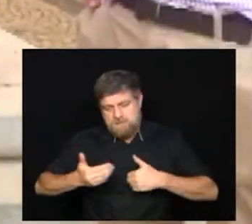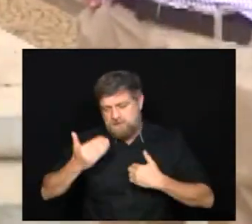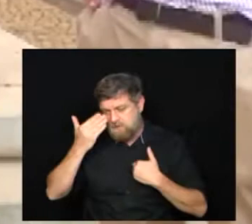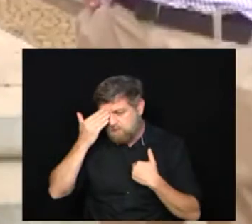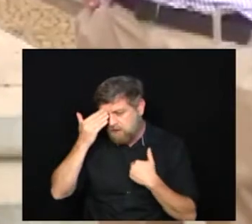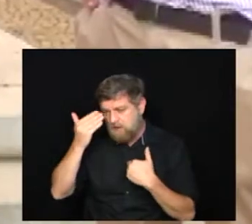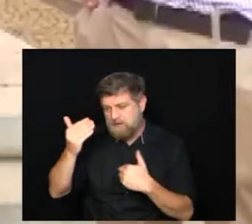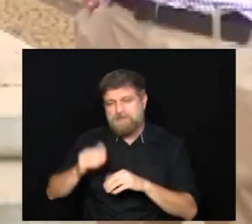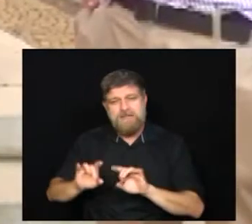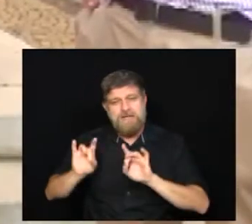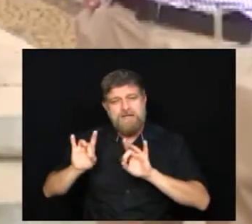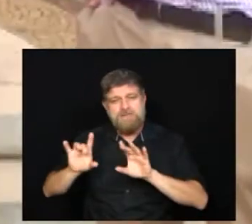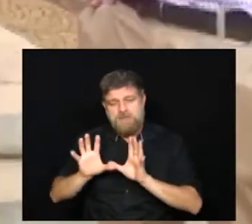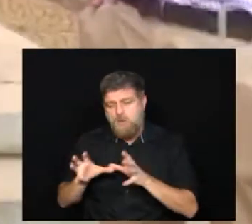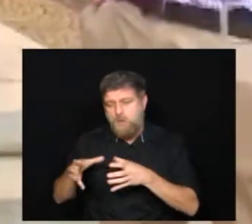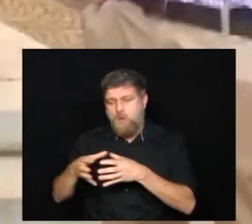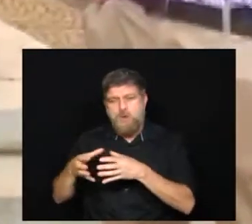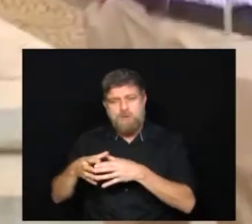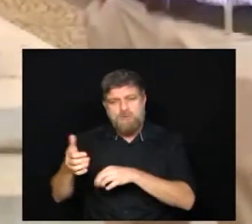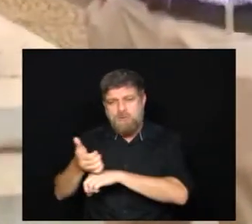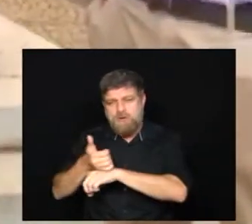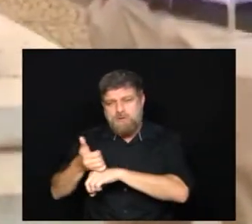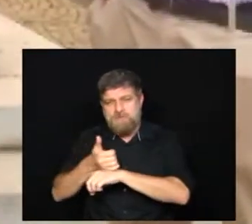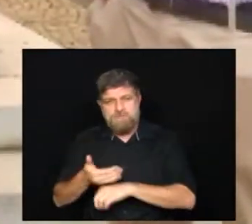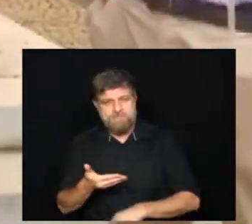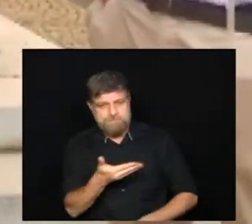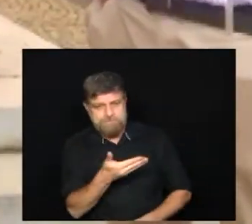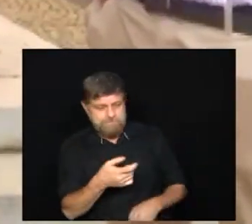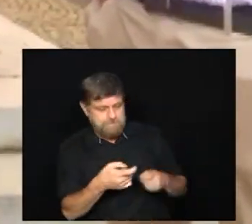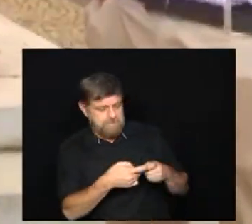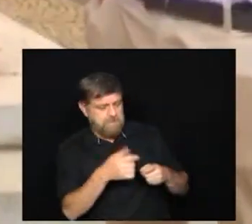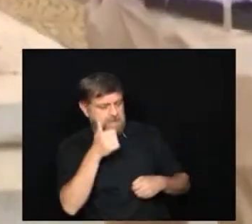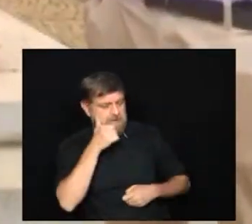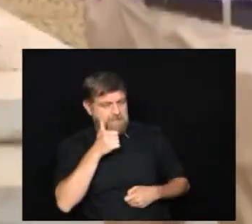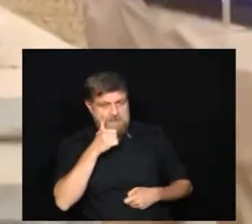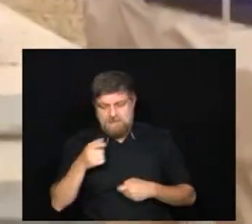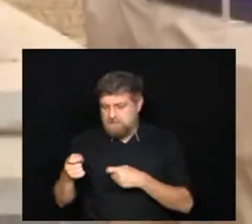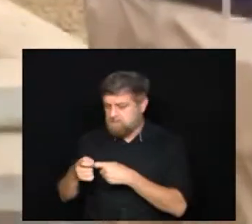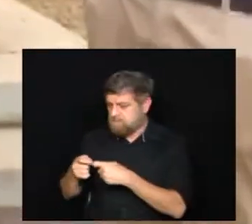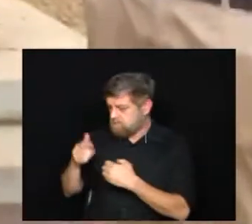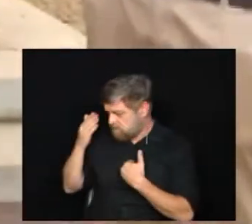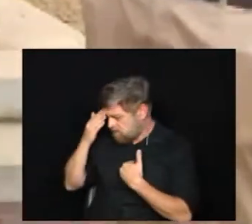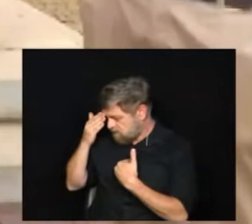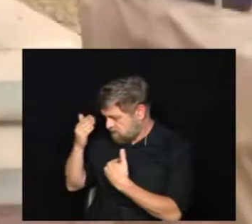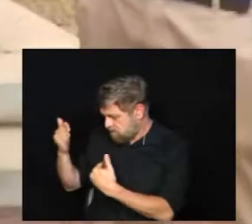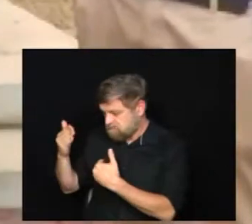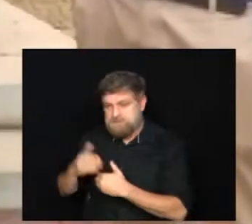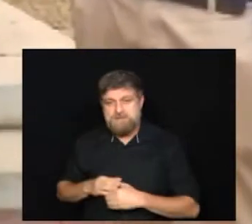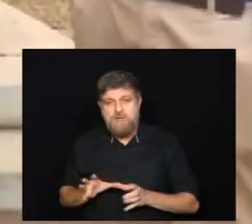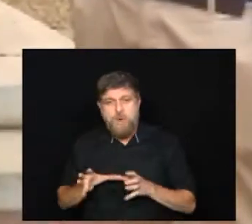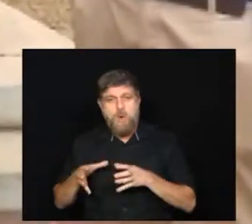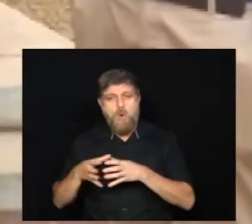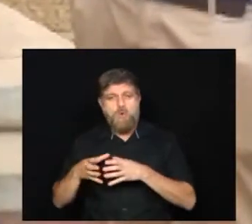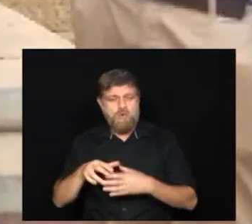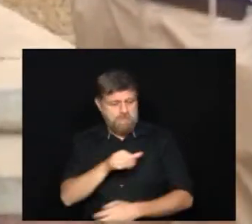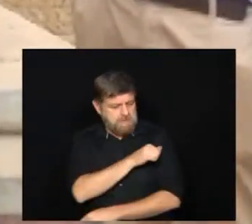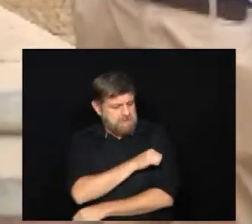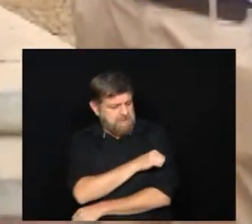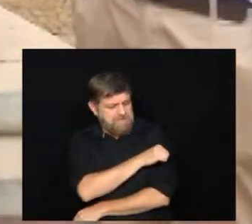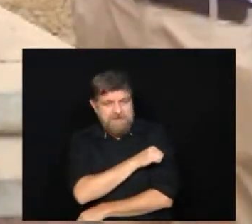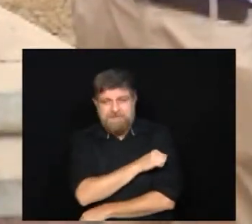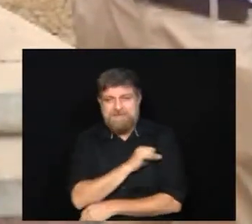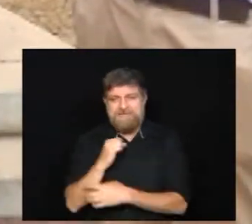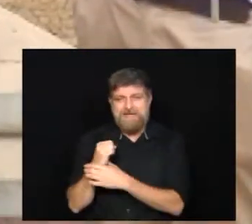agradecimento especial a toda a equipe, a doutora Carla Lucero, a doutora Isabela, toda a equipe médica, equipe de enfermagem, equipe